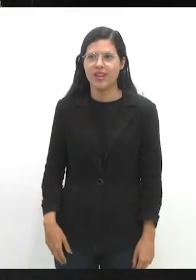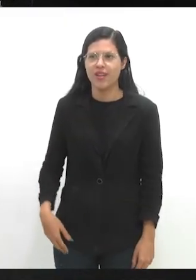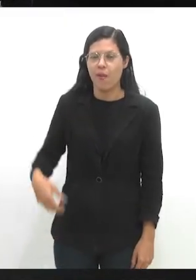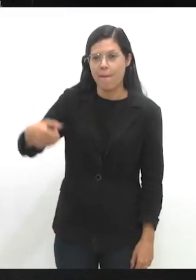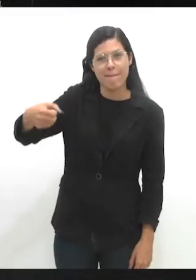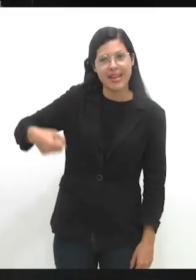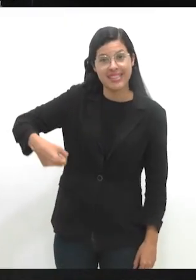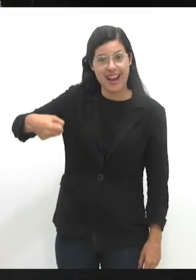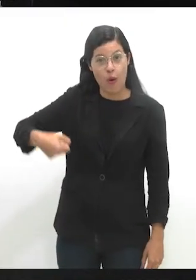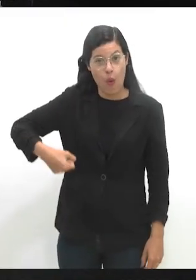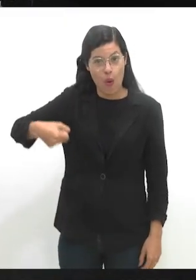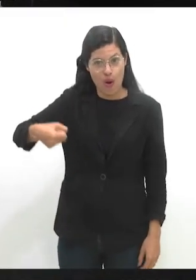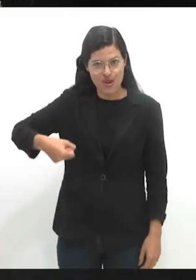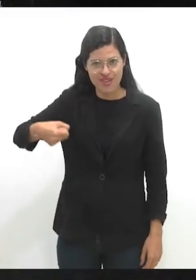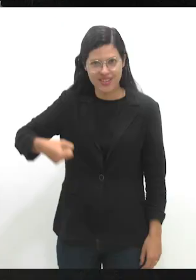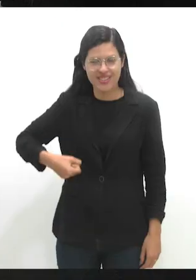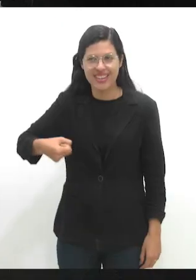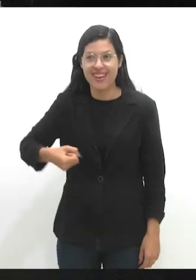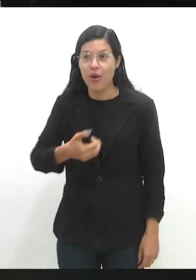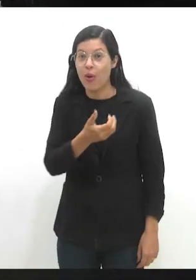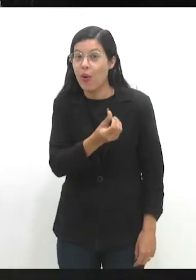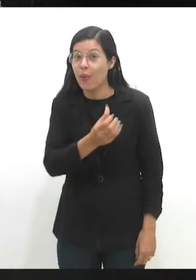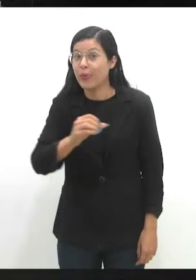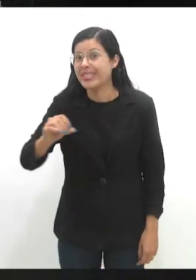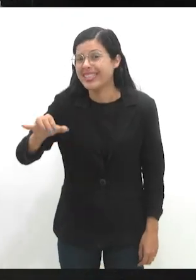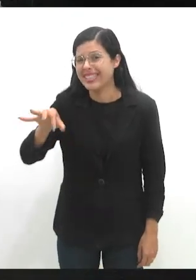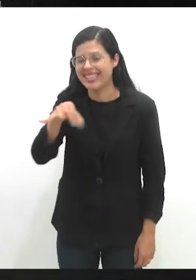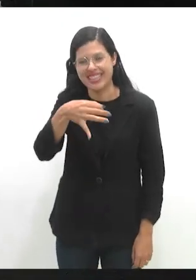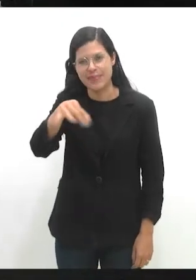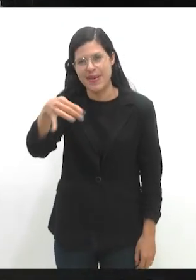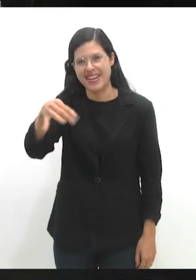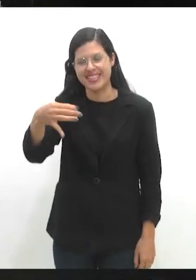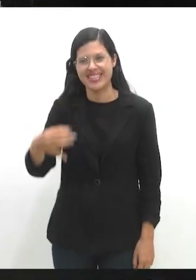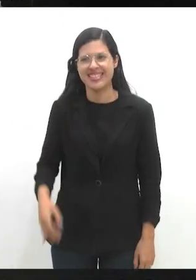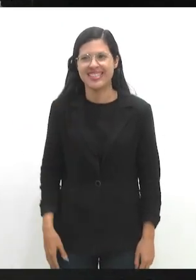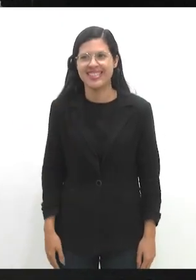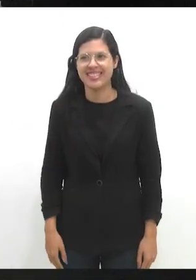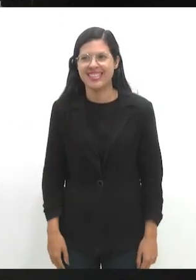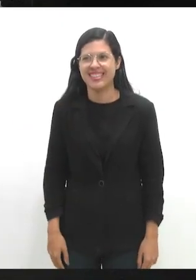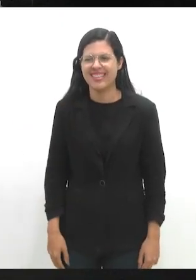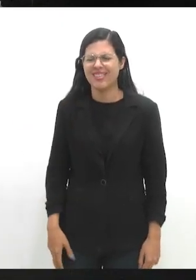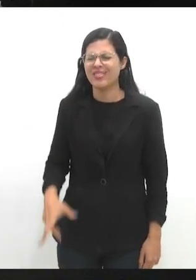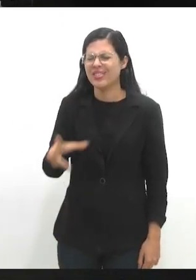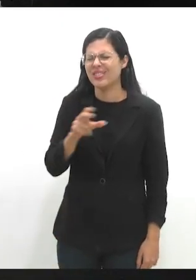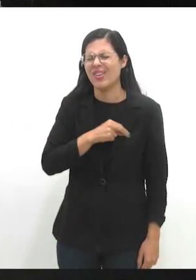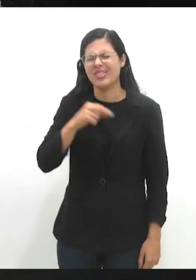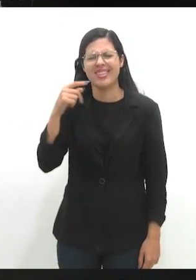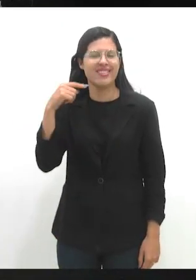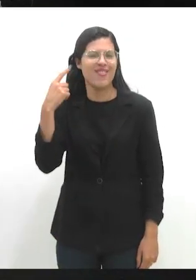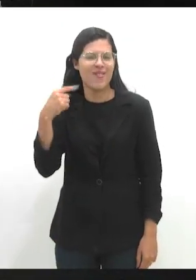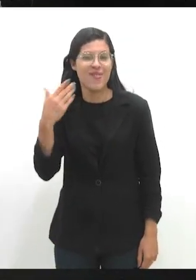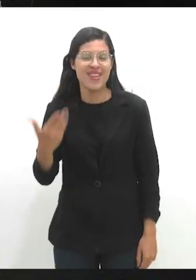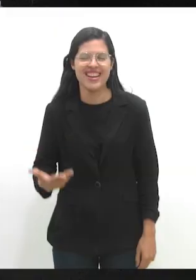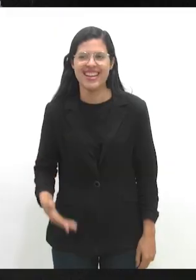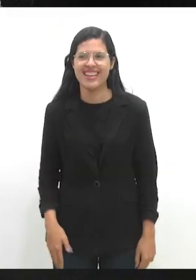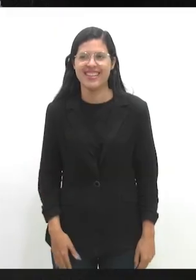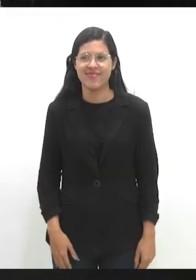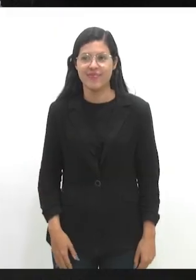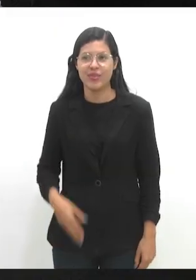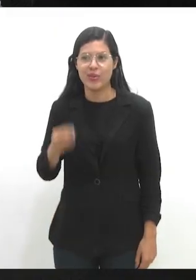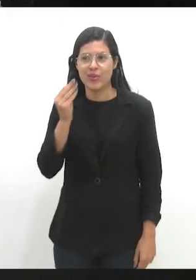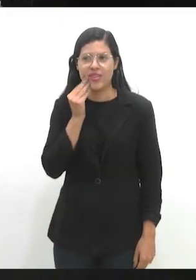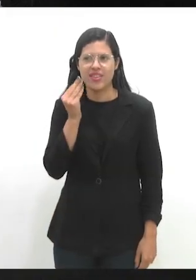de compras do mês com 600 páginas. Eu fiquei, meu Deus, que loucura é essa? E eu